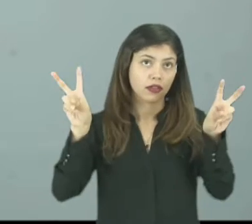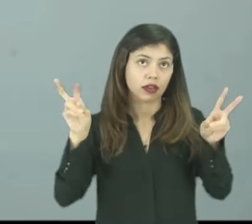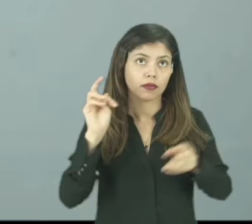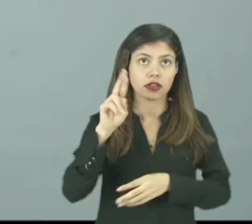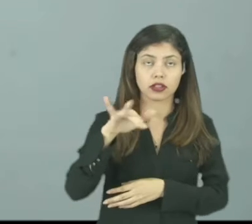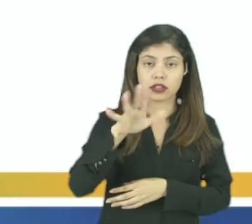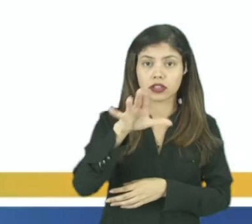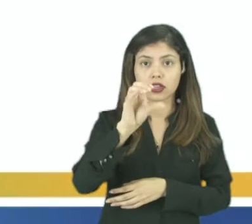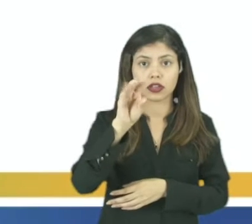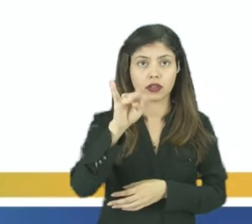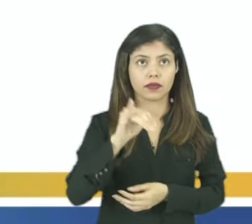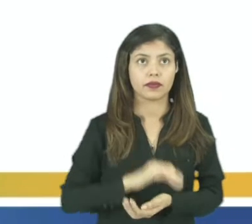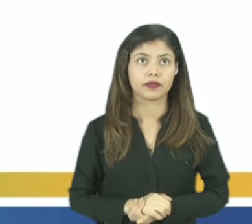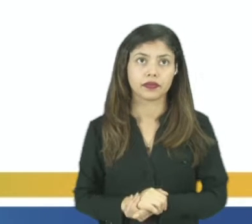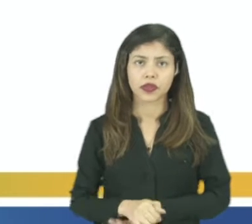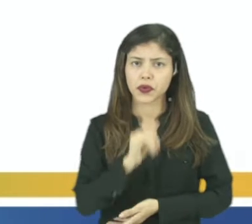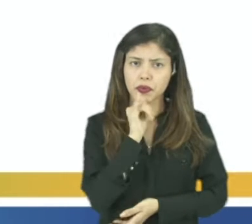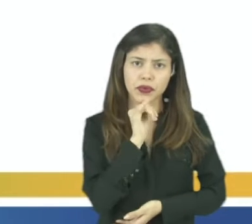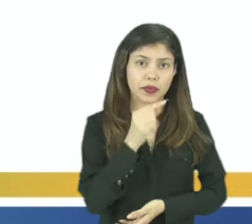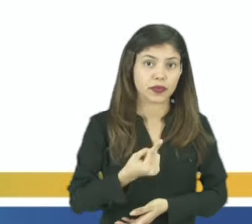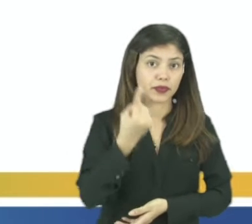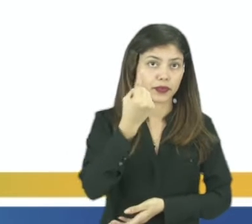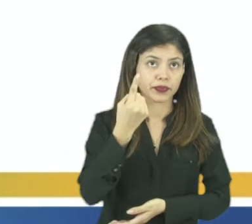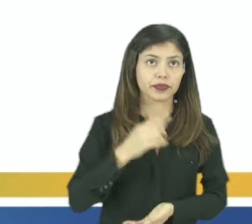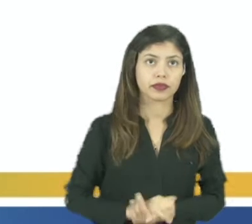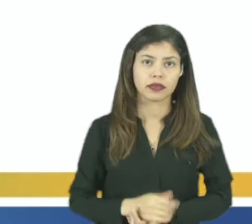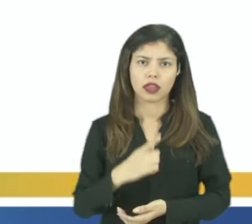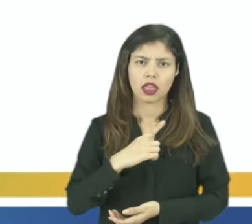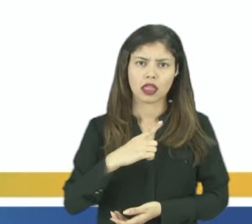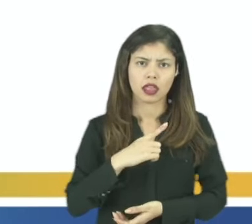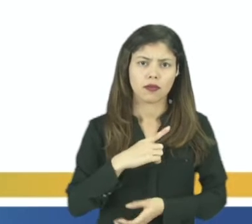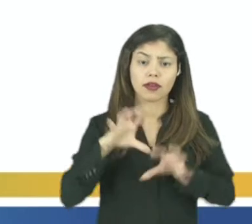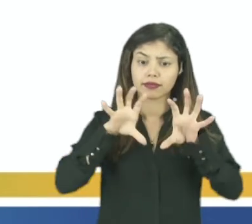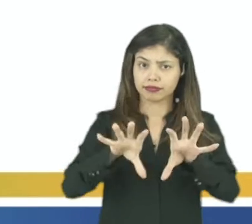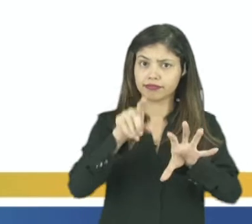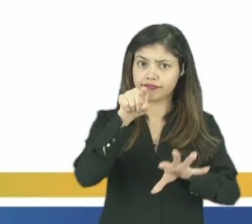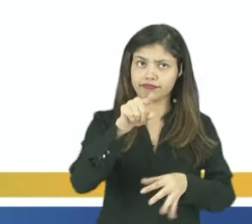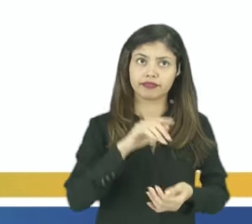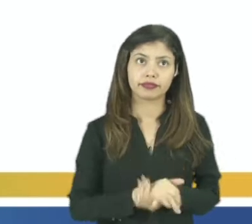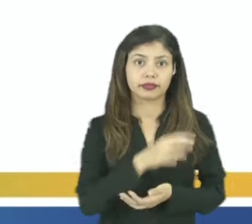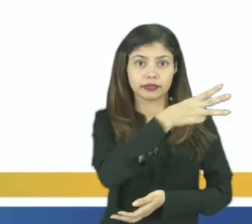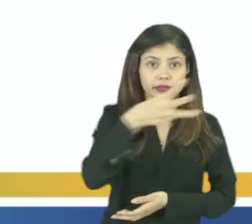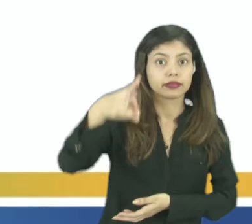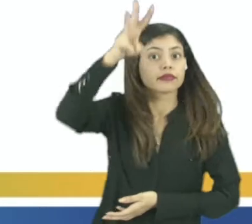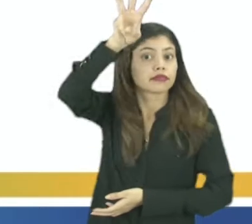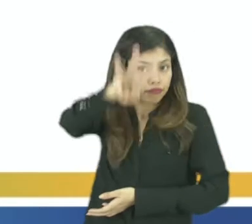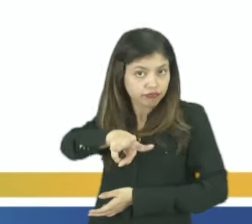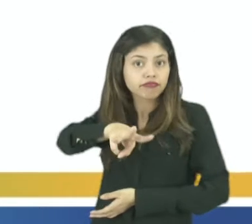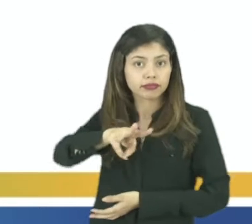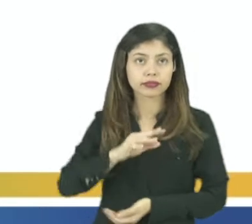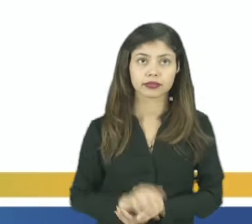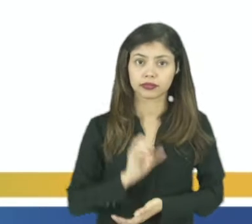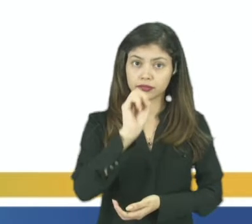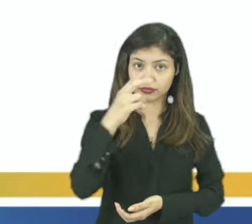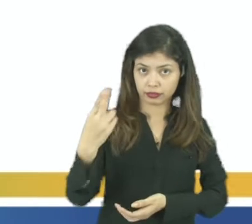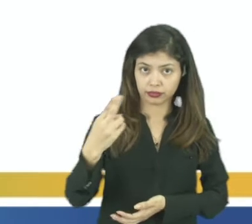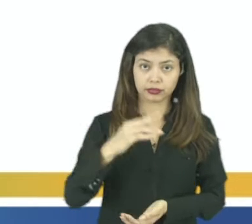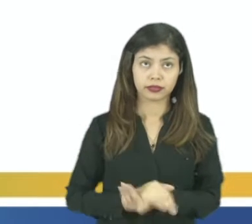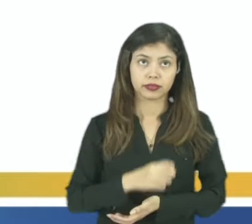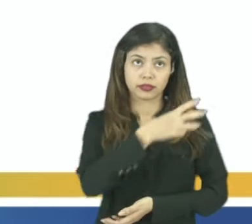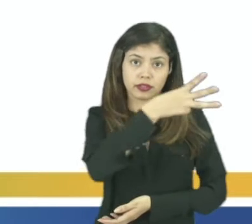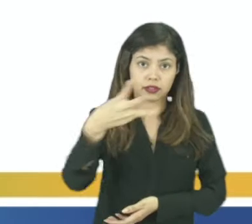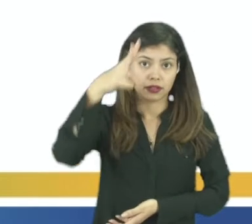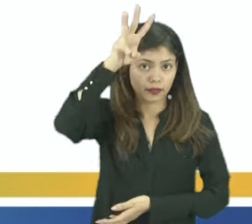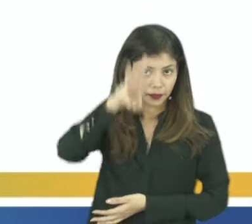venha comigo. No exemplo 1, nós temos a seguinte situação. Uma matriz de ordem 3, ou seja, 3